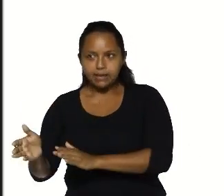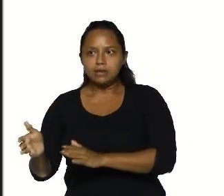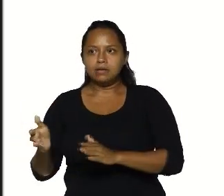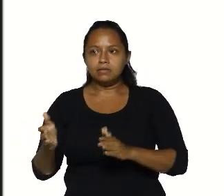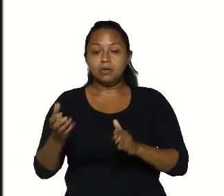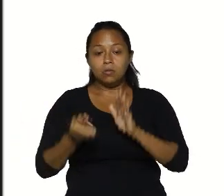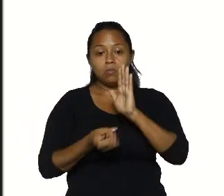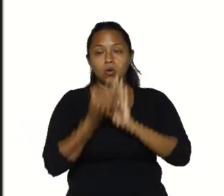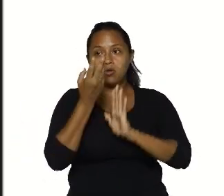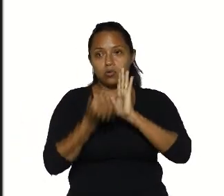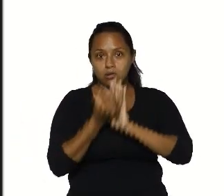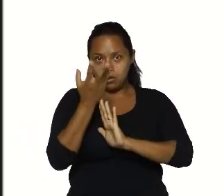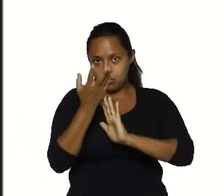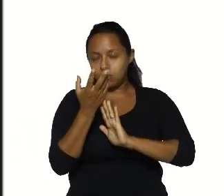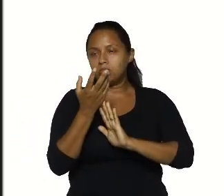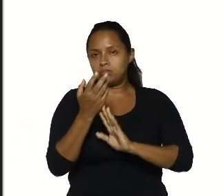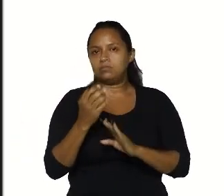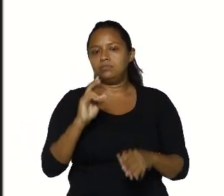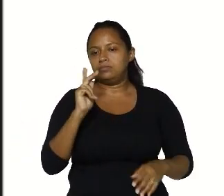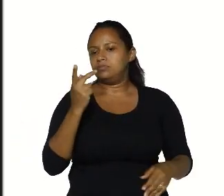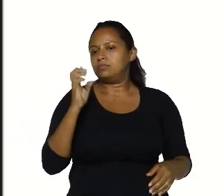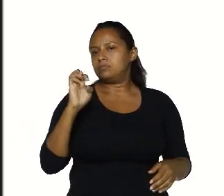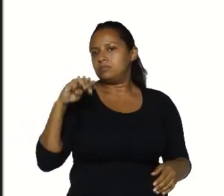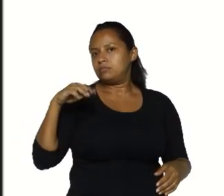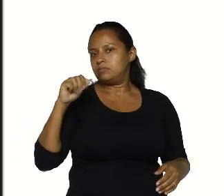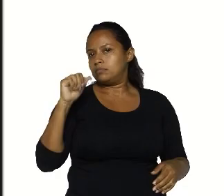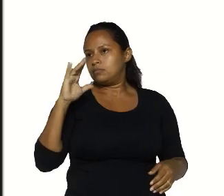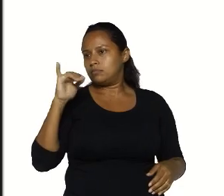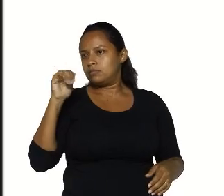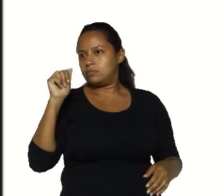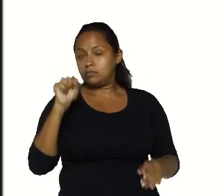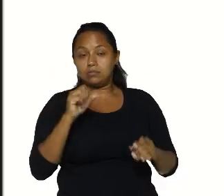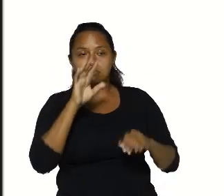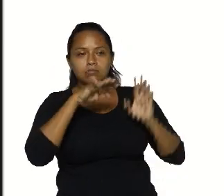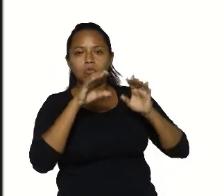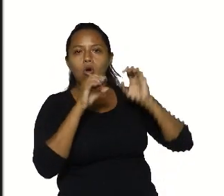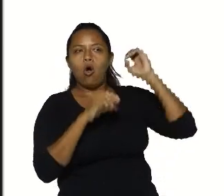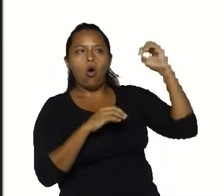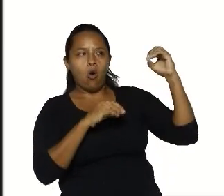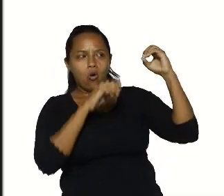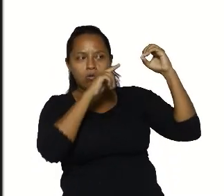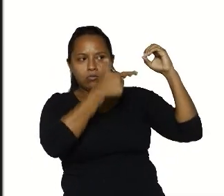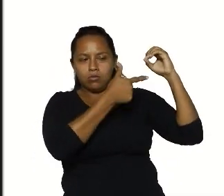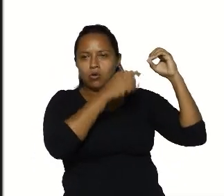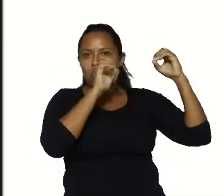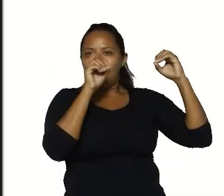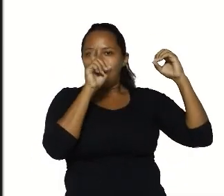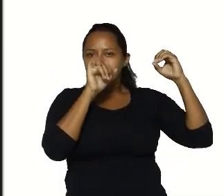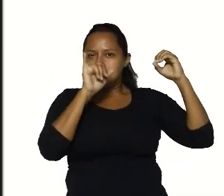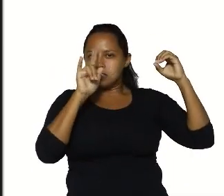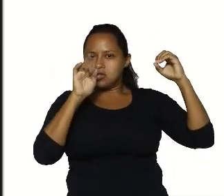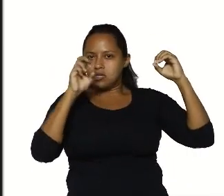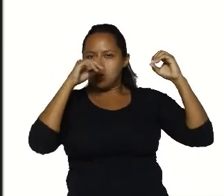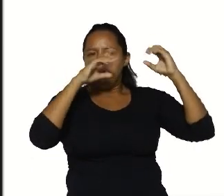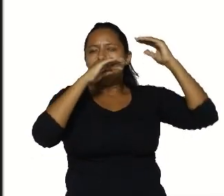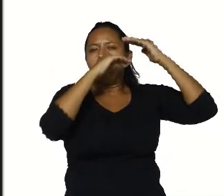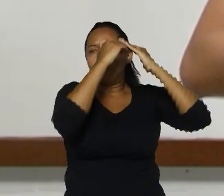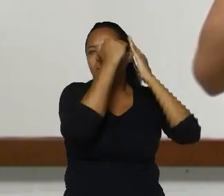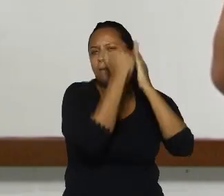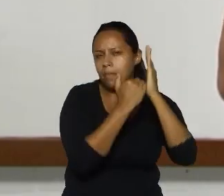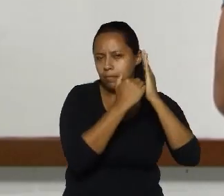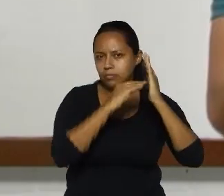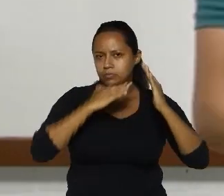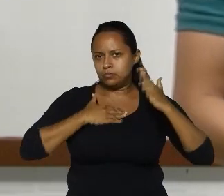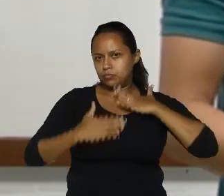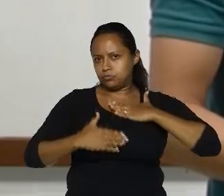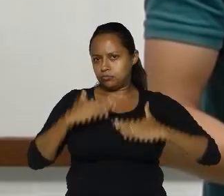de hemácias. O que acontece? Quando a quantidade de oxigênio ela está baixa no nosso corpo, quando